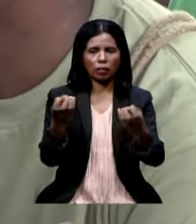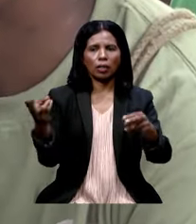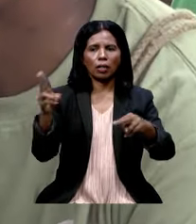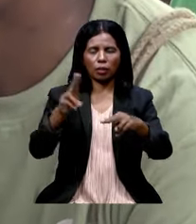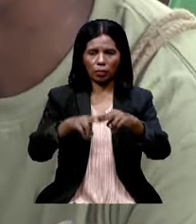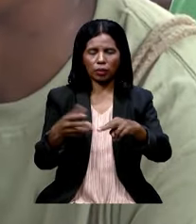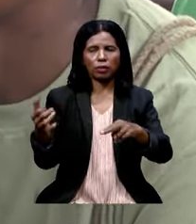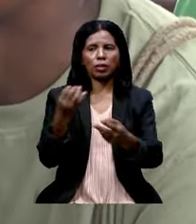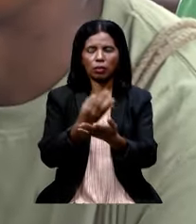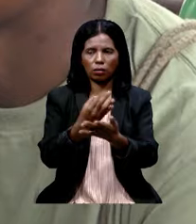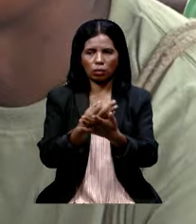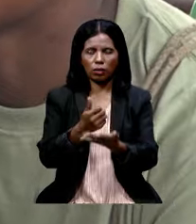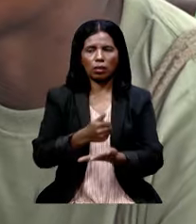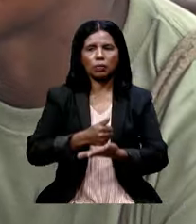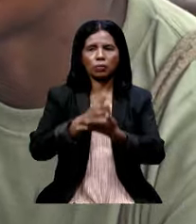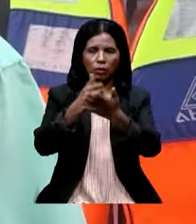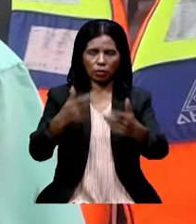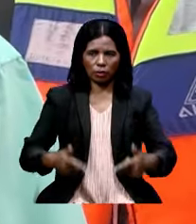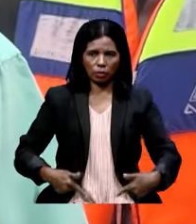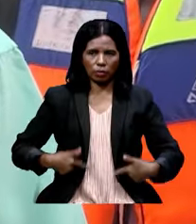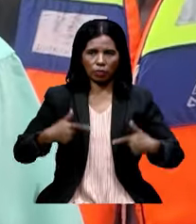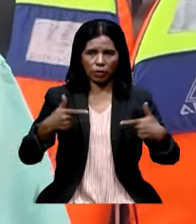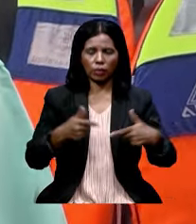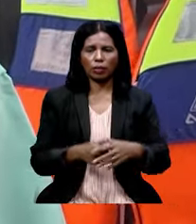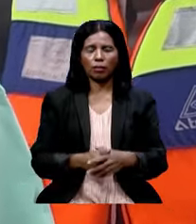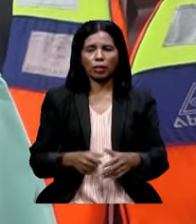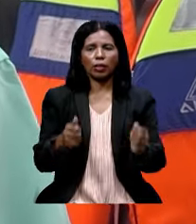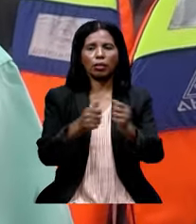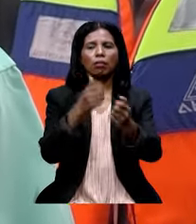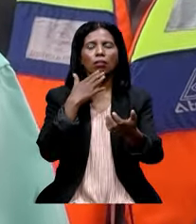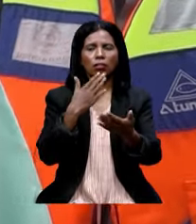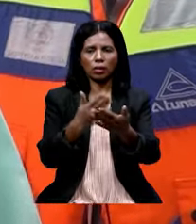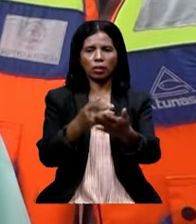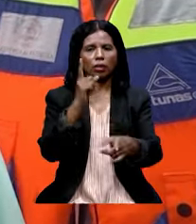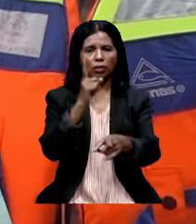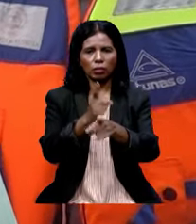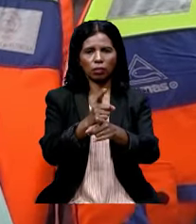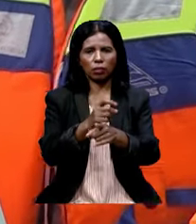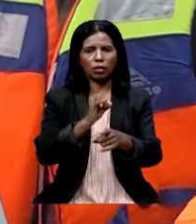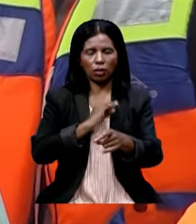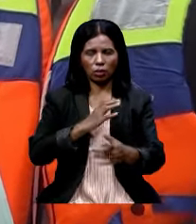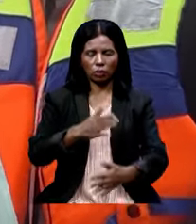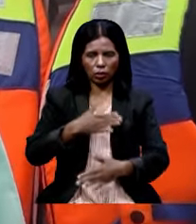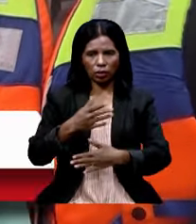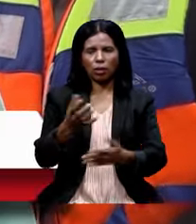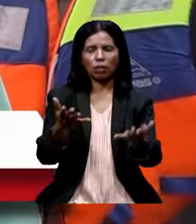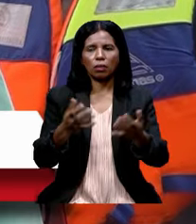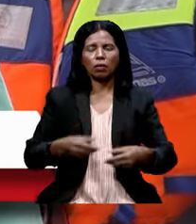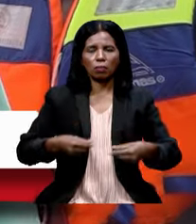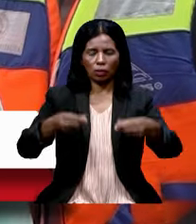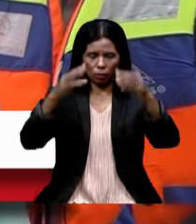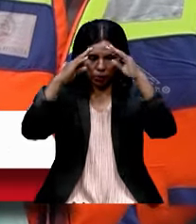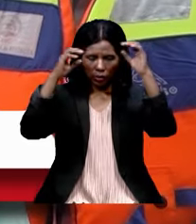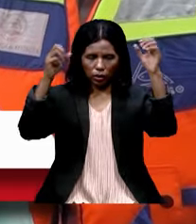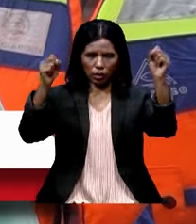sir ne rendimento ho sustenta Moris. Na iniciativa daquele dia que teve, da maneira que eu estou contente, eu quero agradecer ao Presidente da